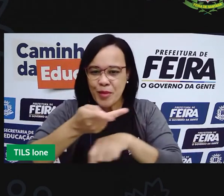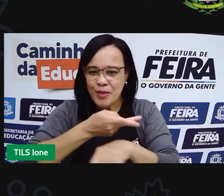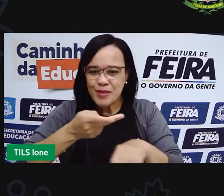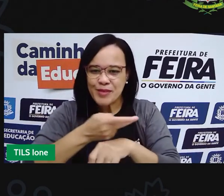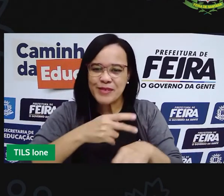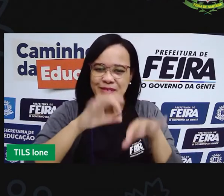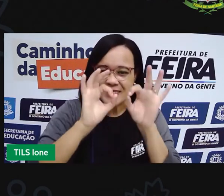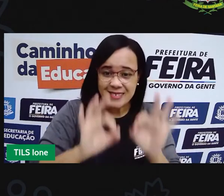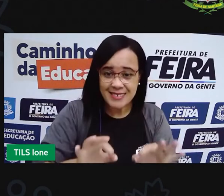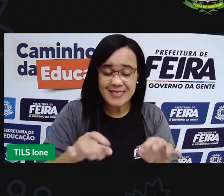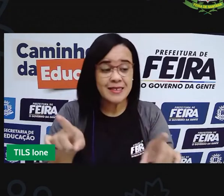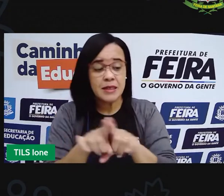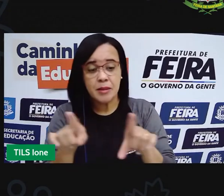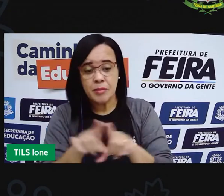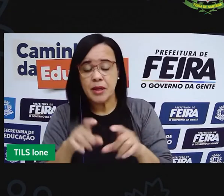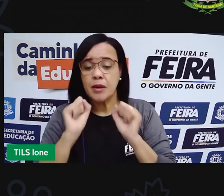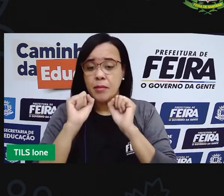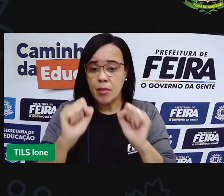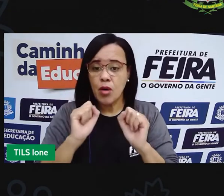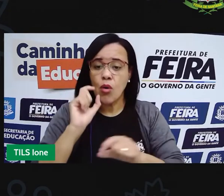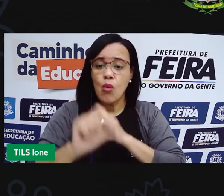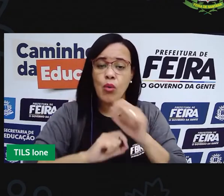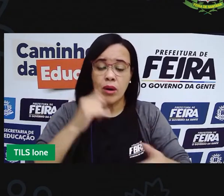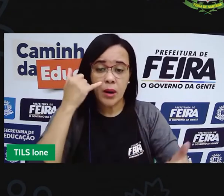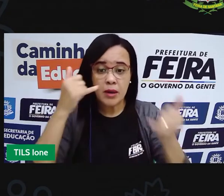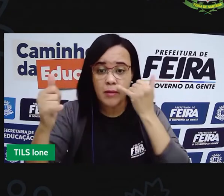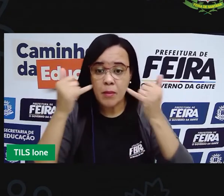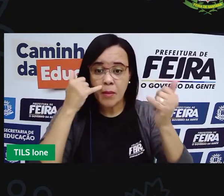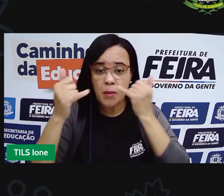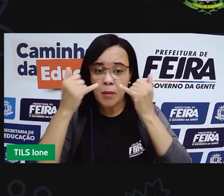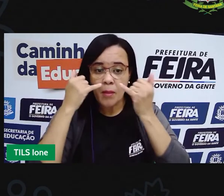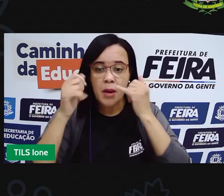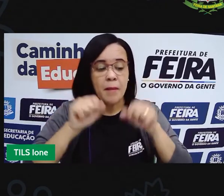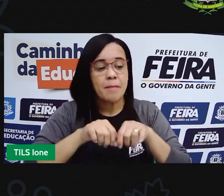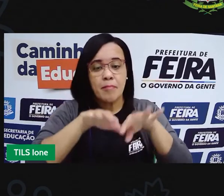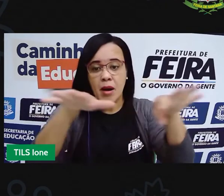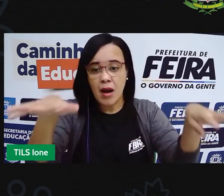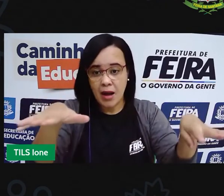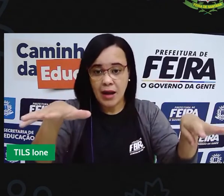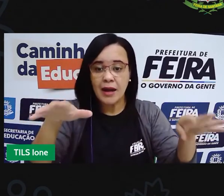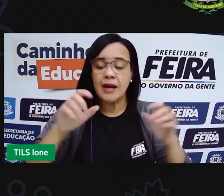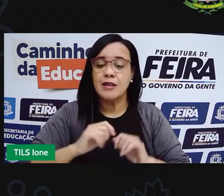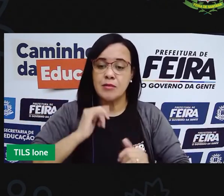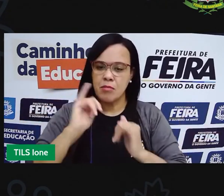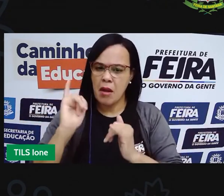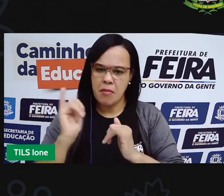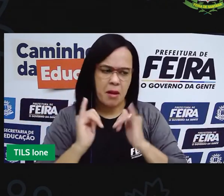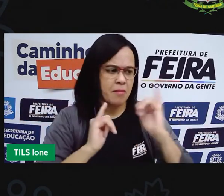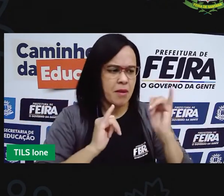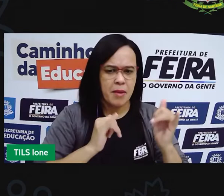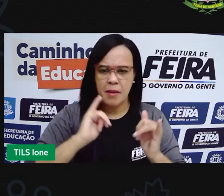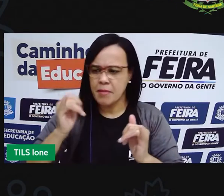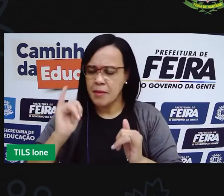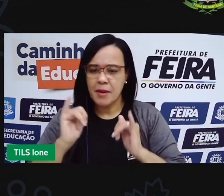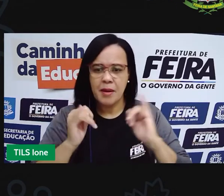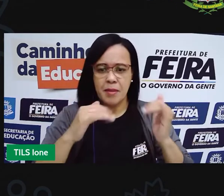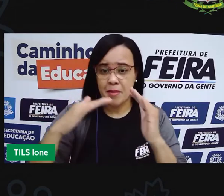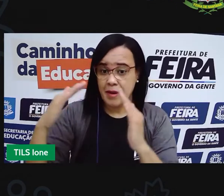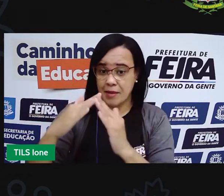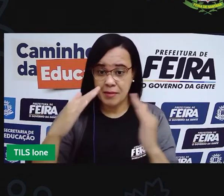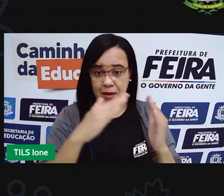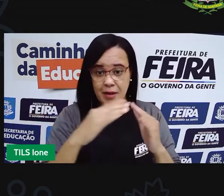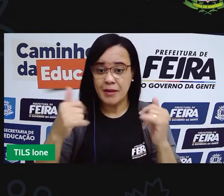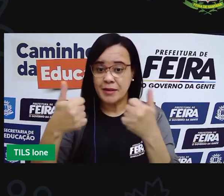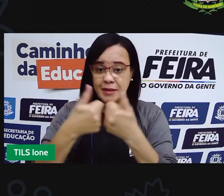E você pode informar isso aí também para os seus vizinhos, para os seus familiares, compartilhar